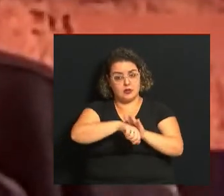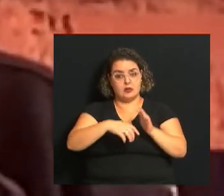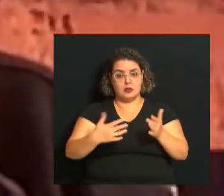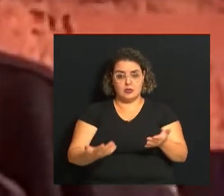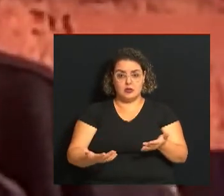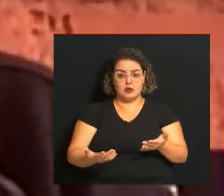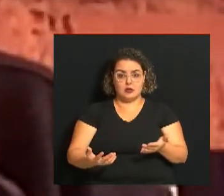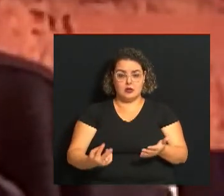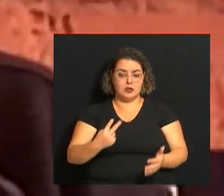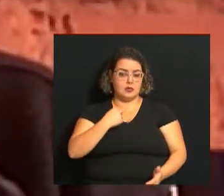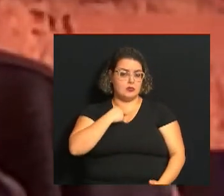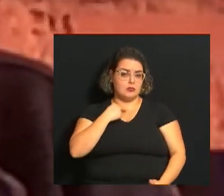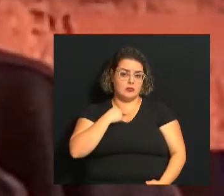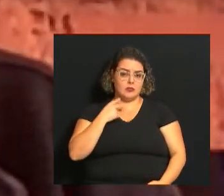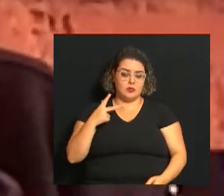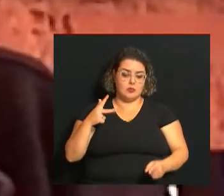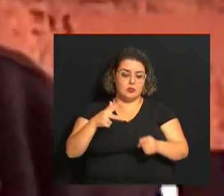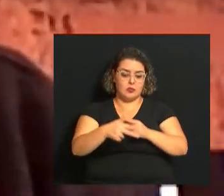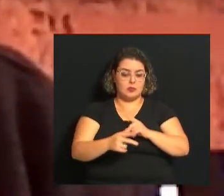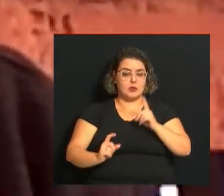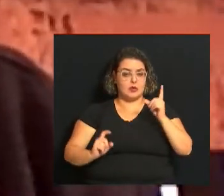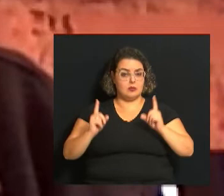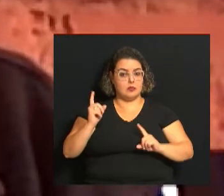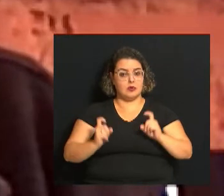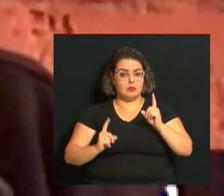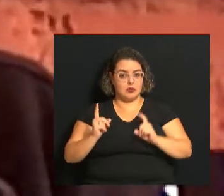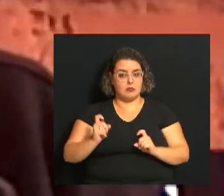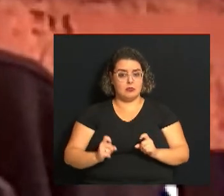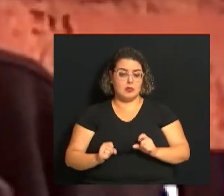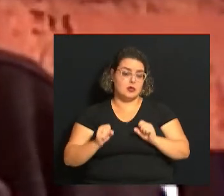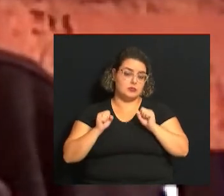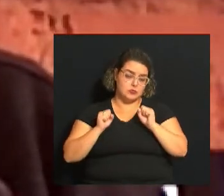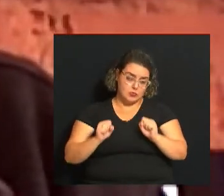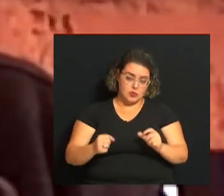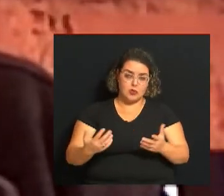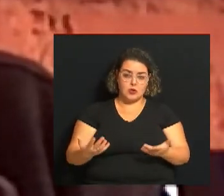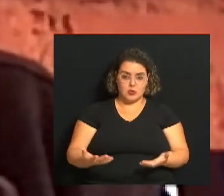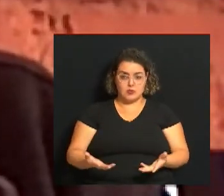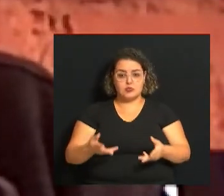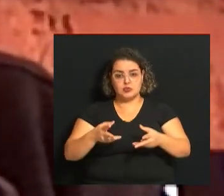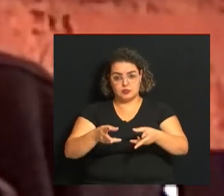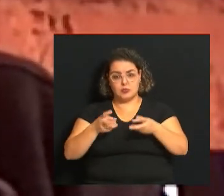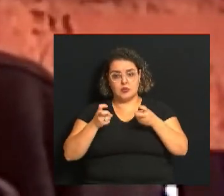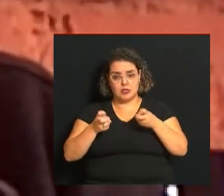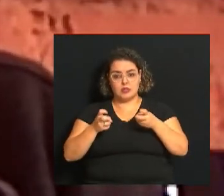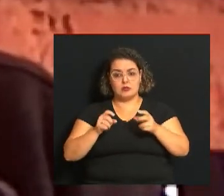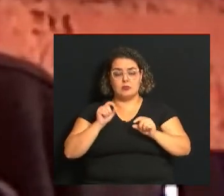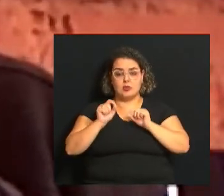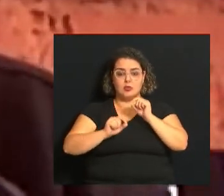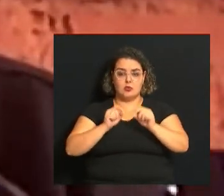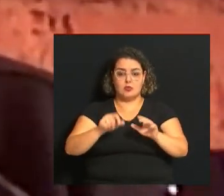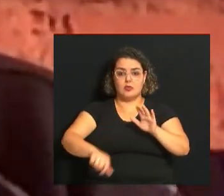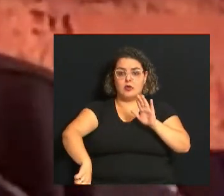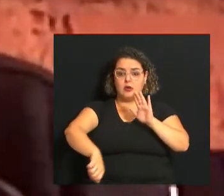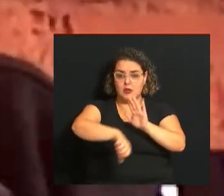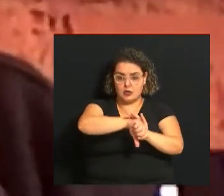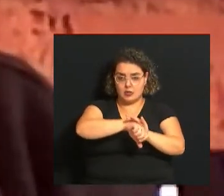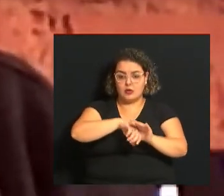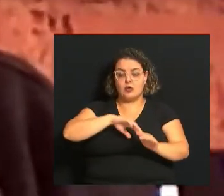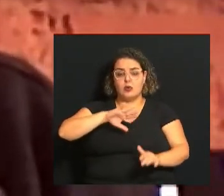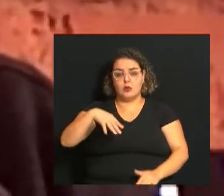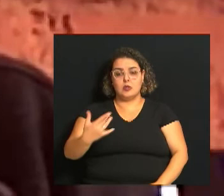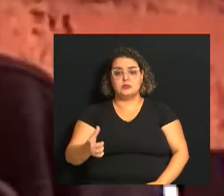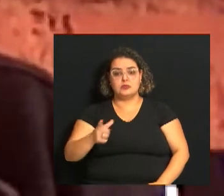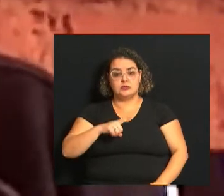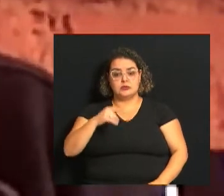proibir a expressão, mas a gente pode identificar o que é crime, quando é